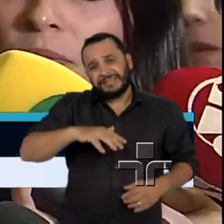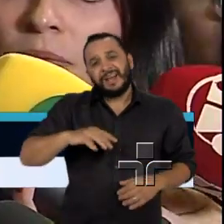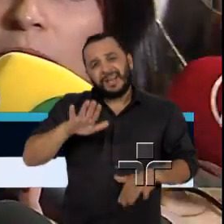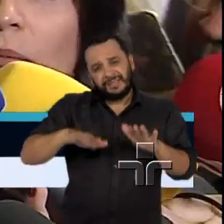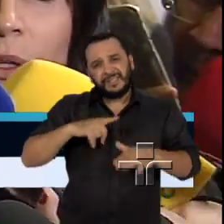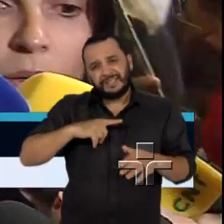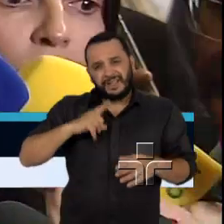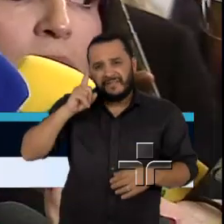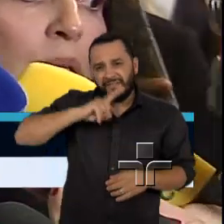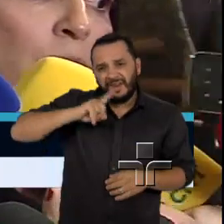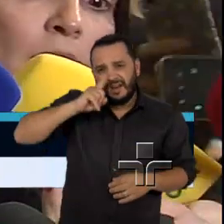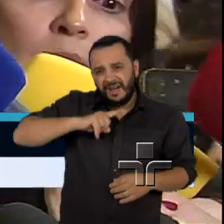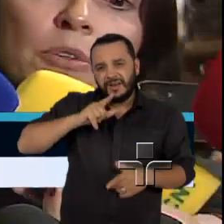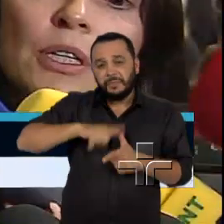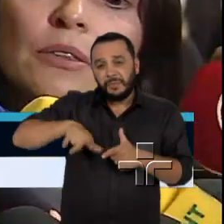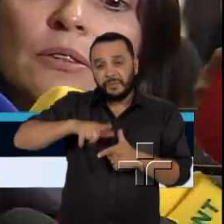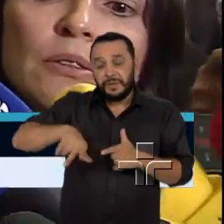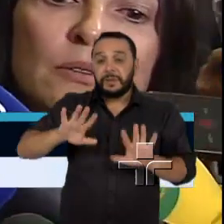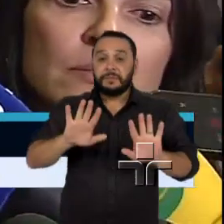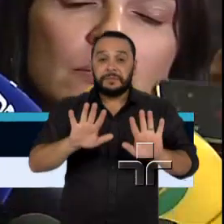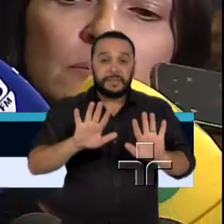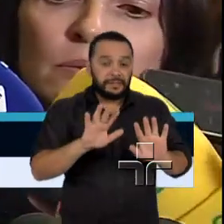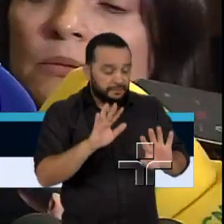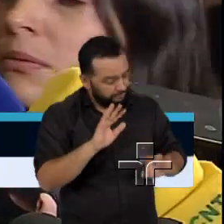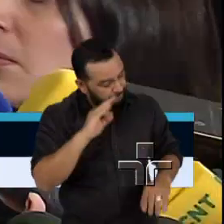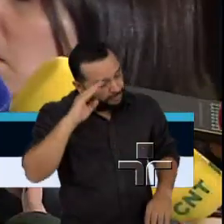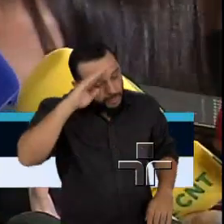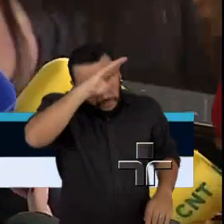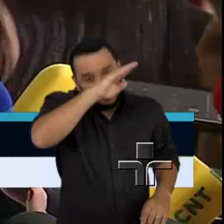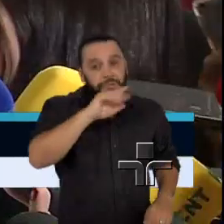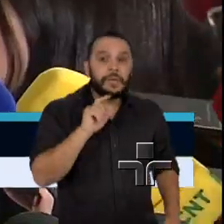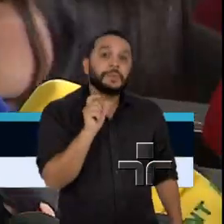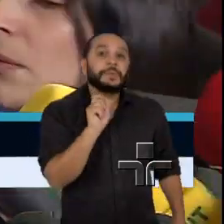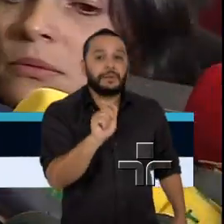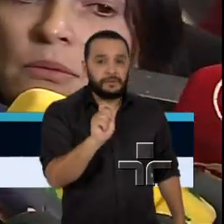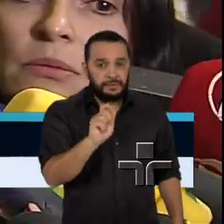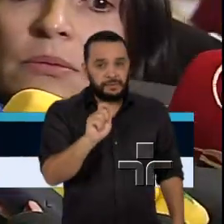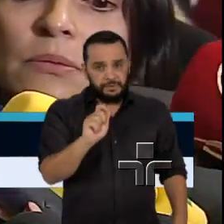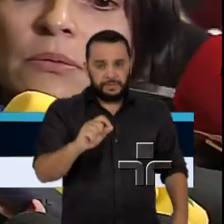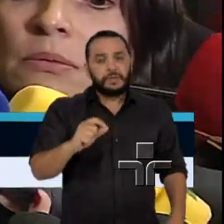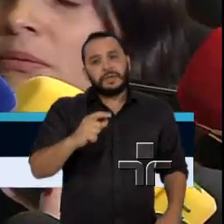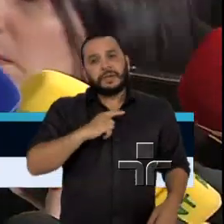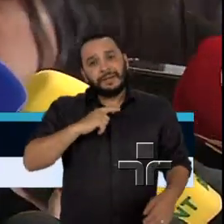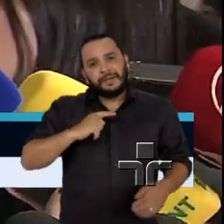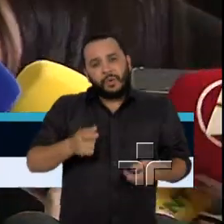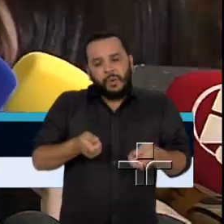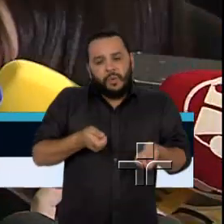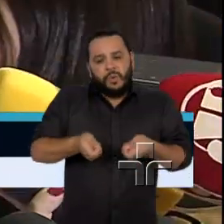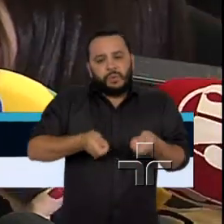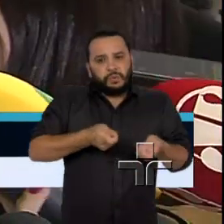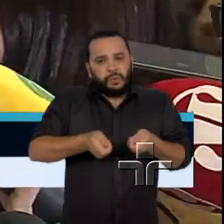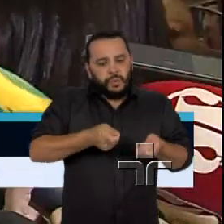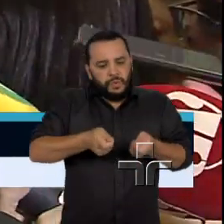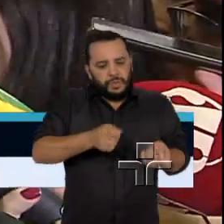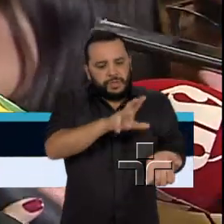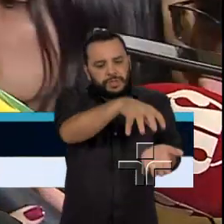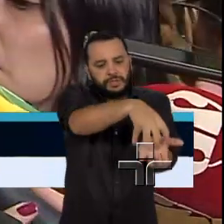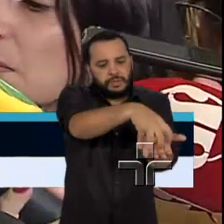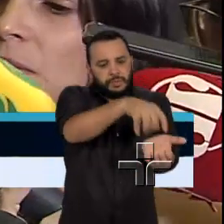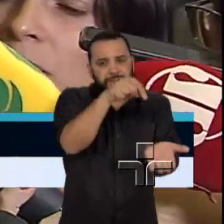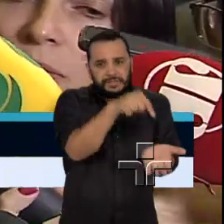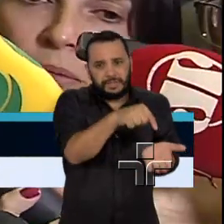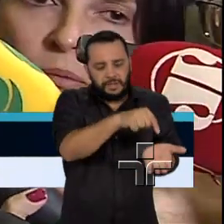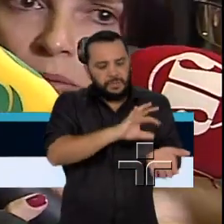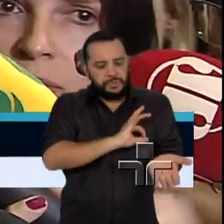reveses. A afirmação ocorre após declarações do presidente Jair Bolsonaro sobre o controle da instituição. O presidente